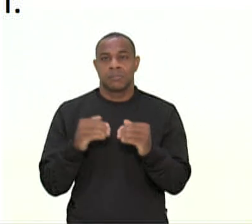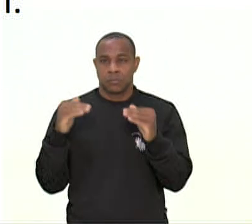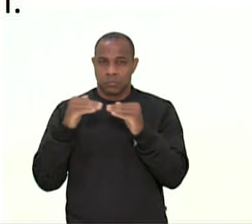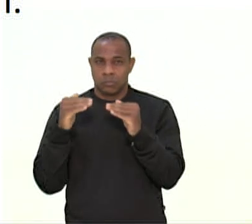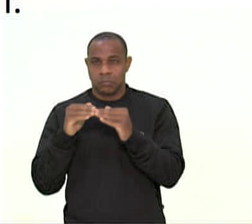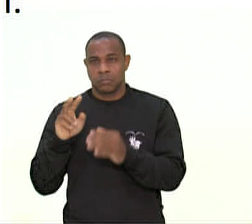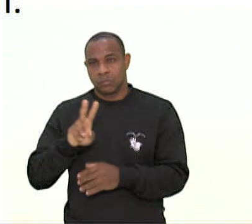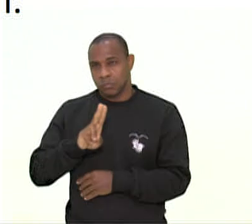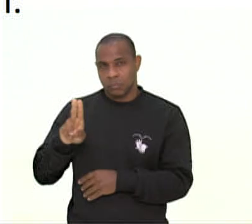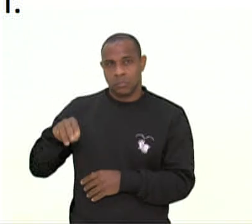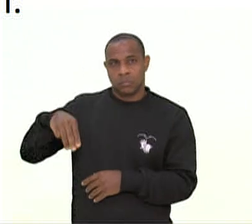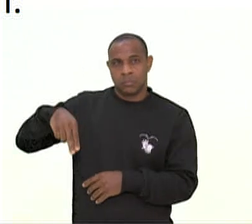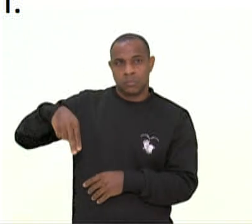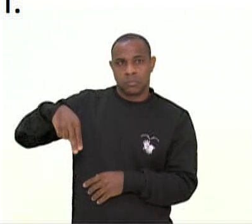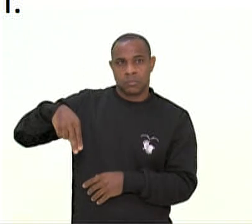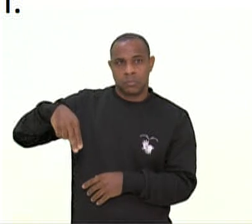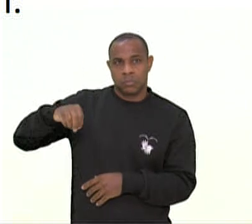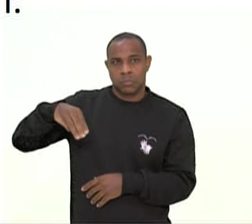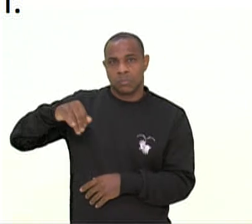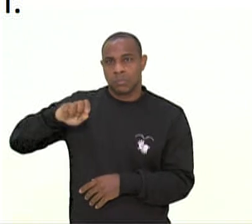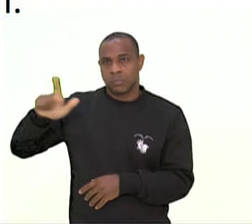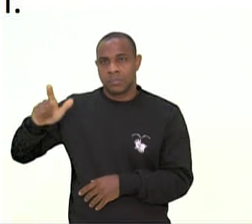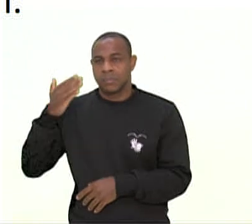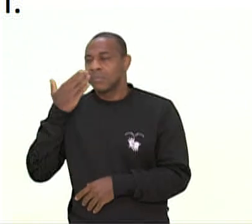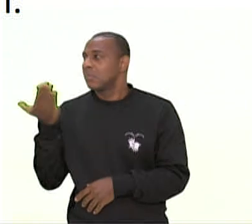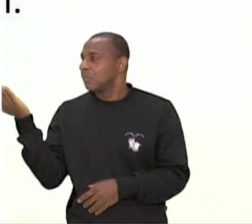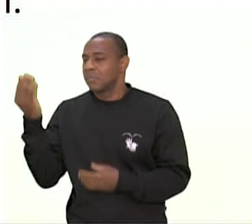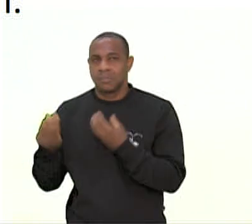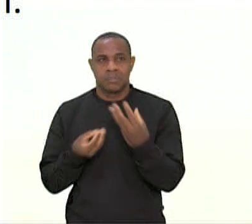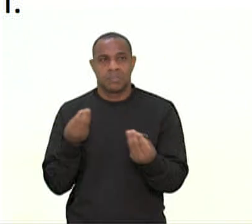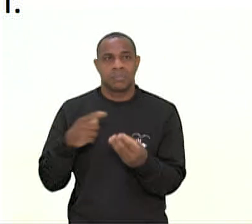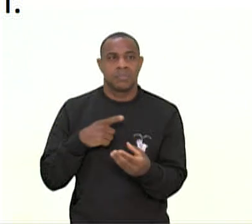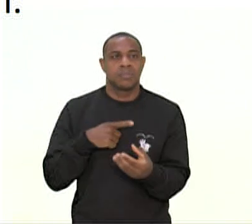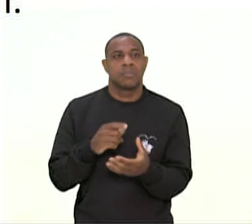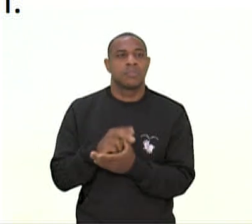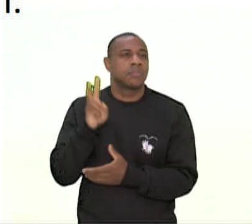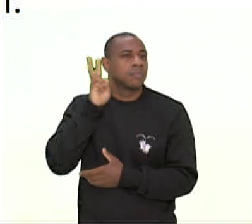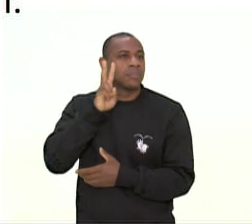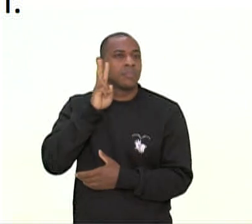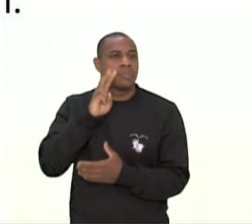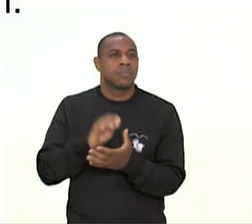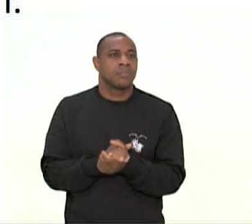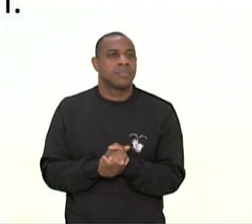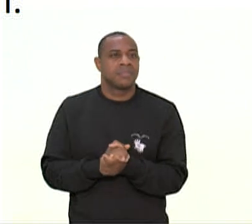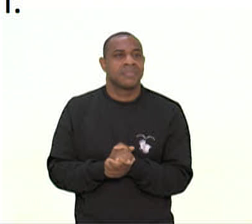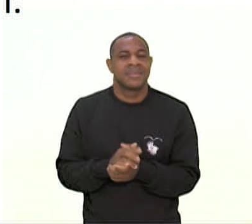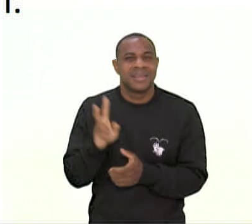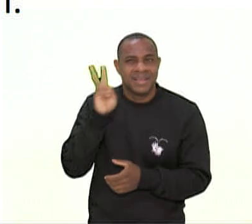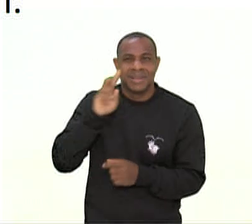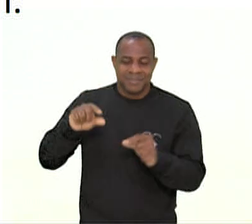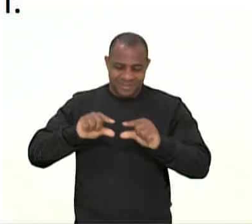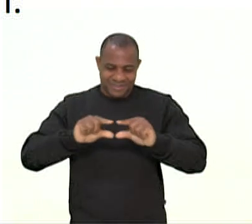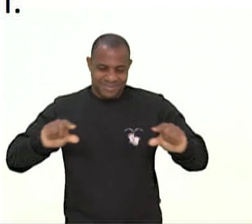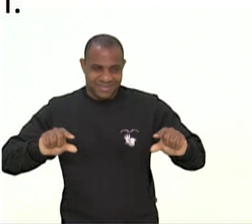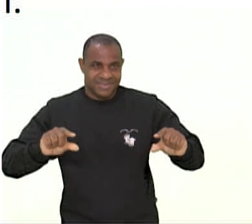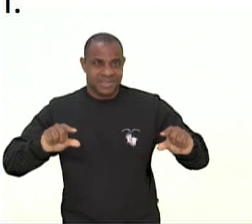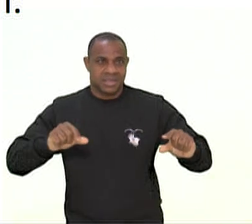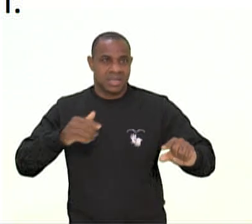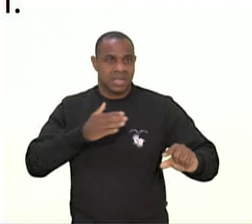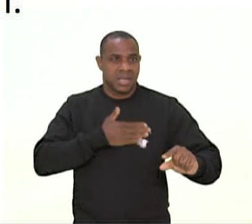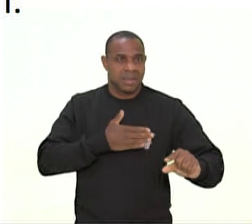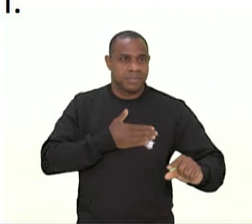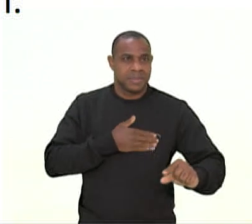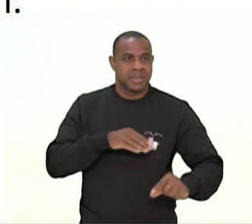aulas. Perceberam que o assunto foi se aprofundando, né? E aí nós temos ali relembrando essa tela. Lembra dessa frase aqui, olha? As minhas